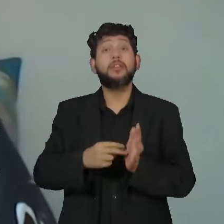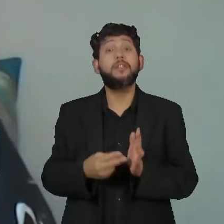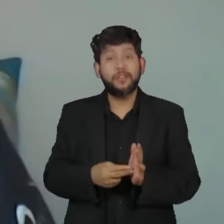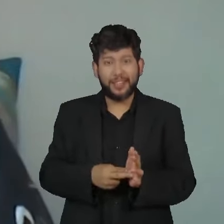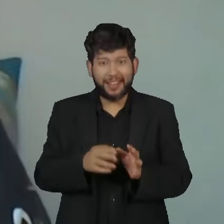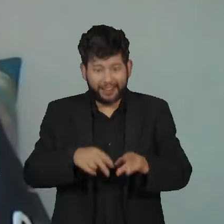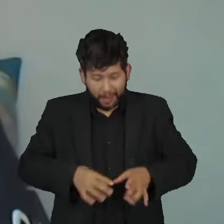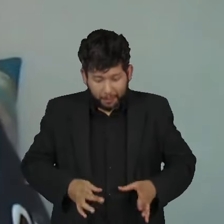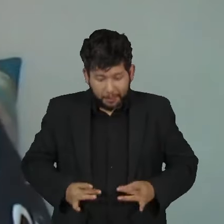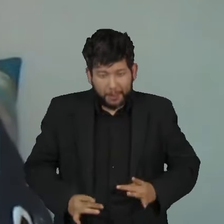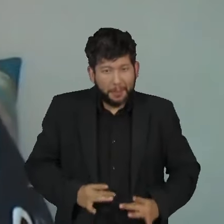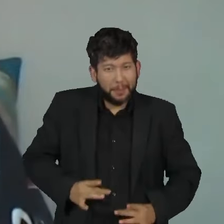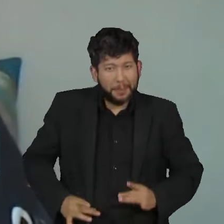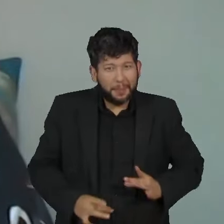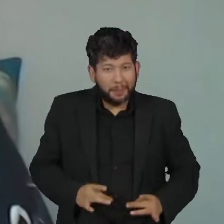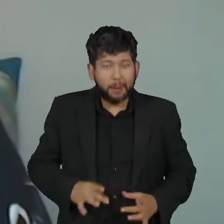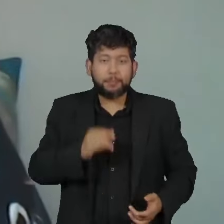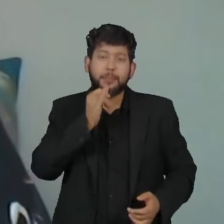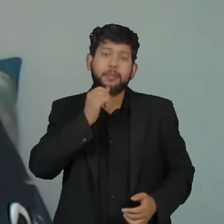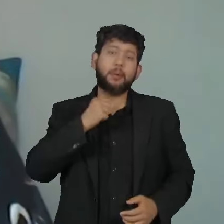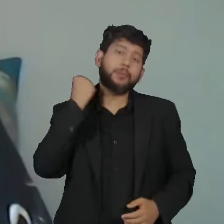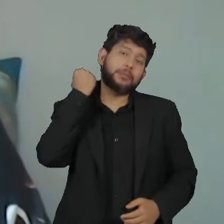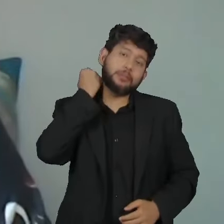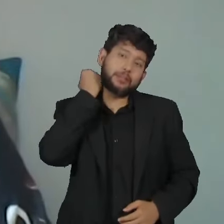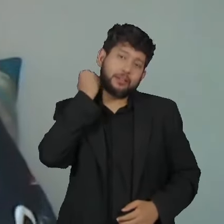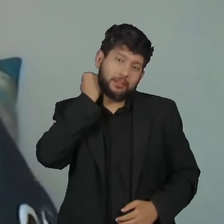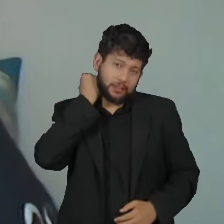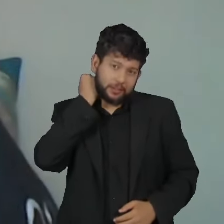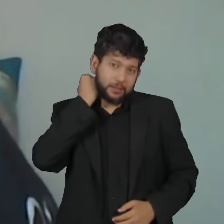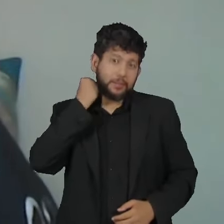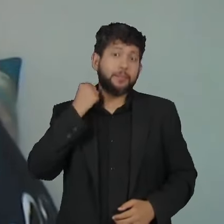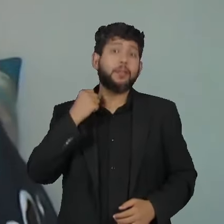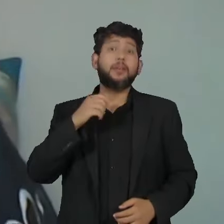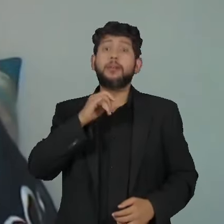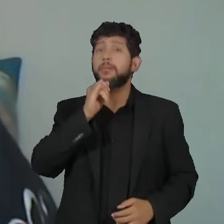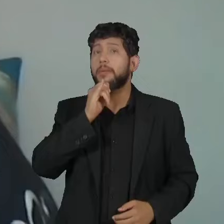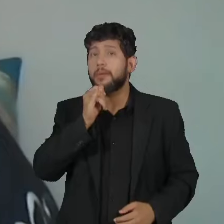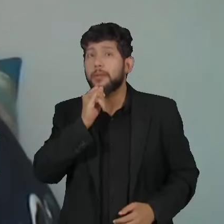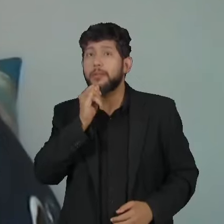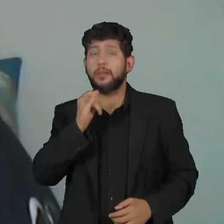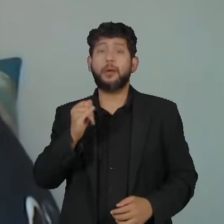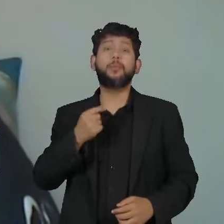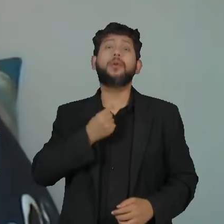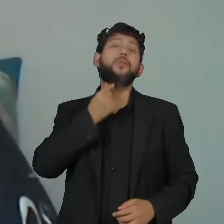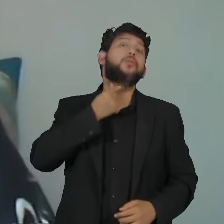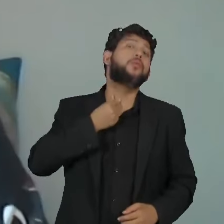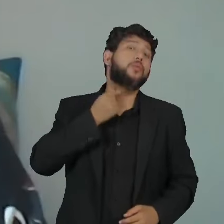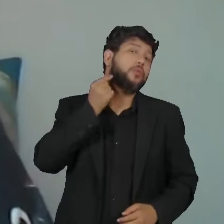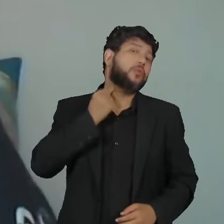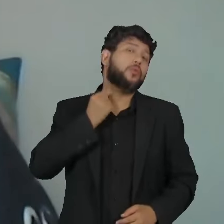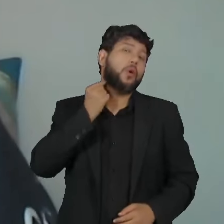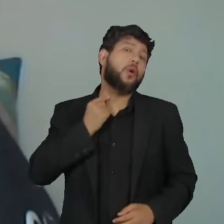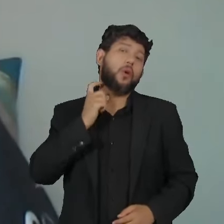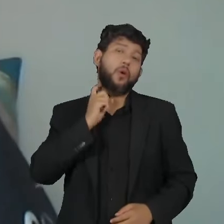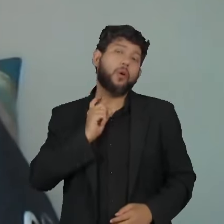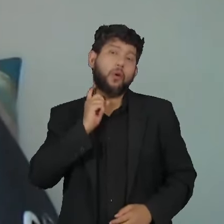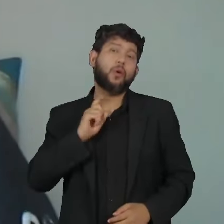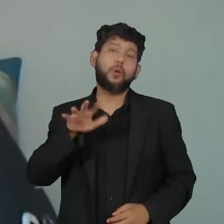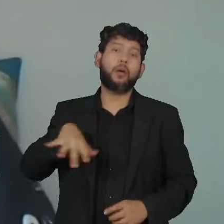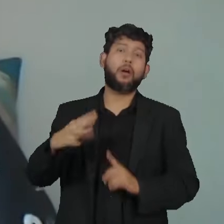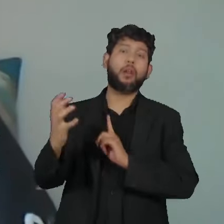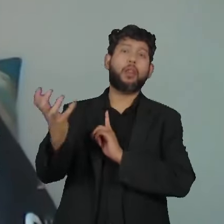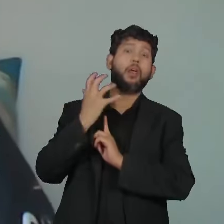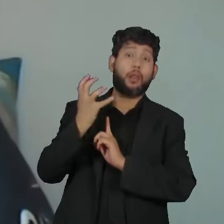inflamatória, então o estresse oxidativo que vem dos disruptores endócrinos que estão no ambiente vão ajudar a